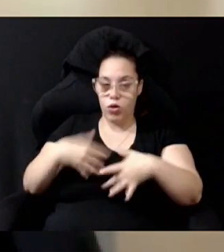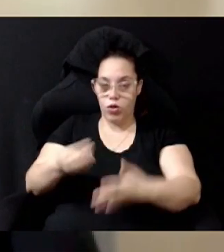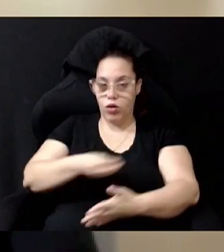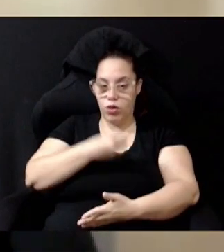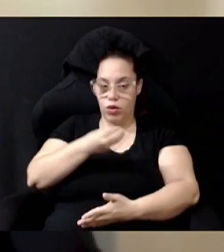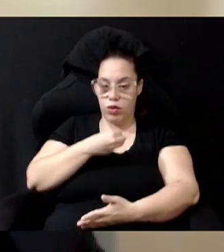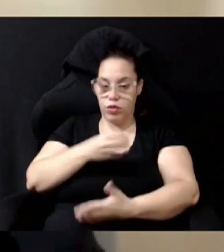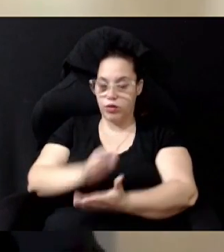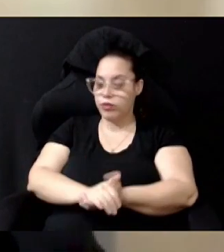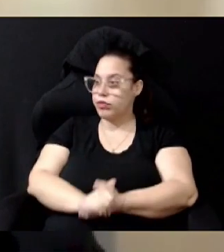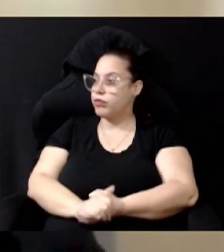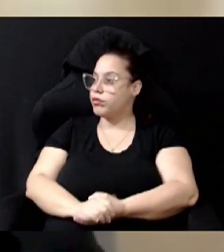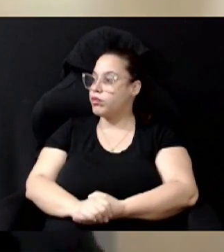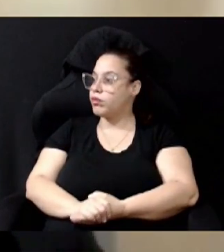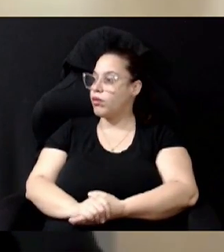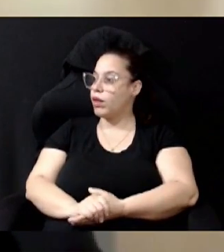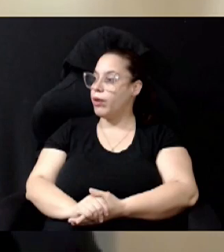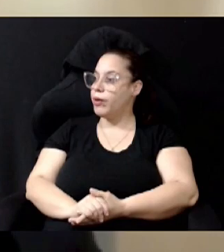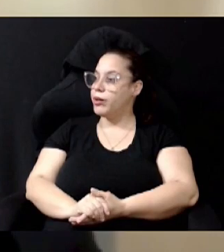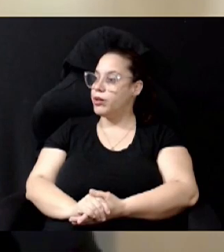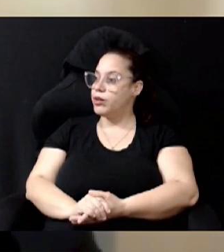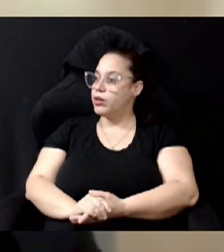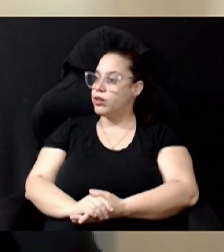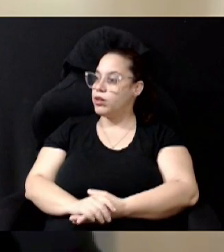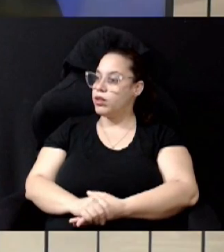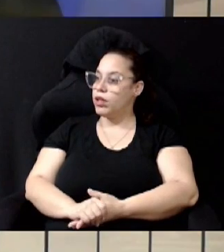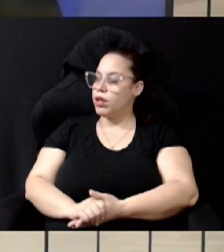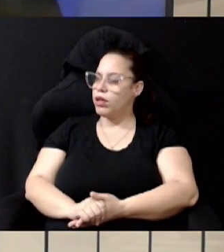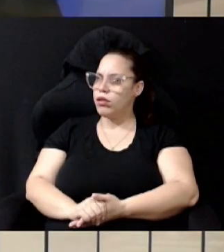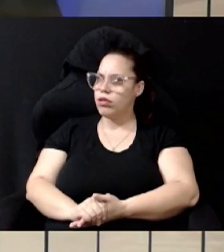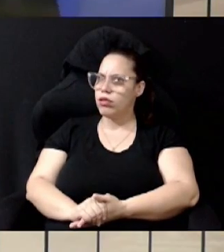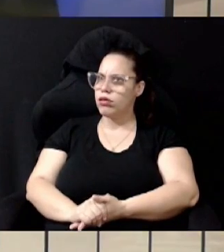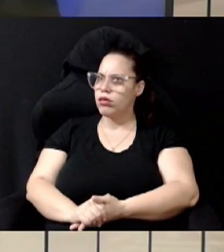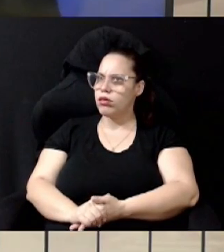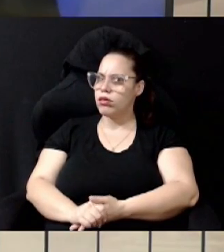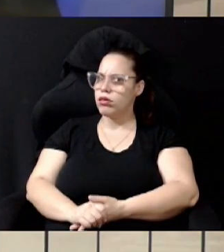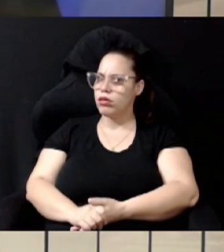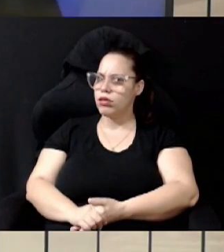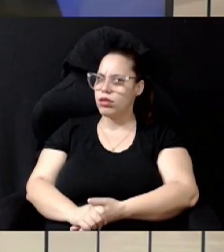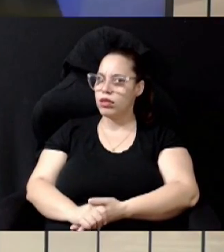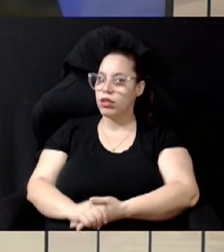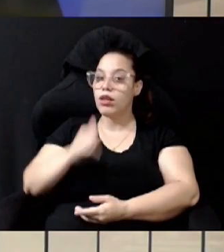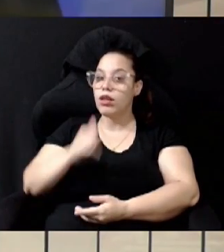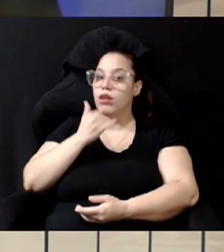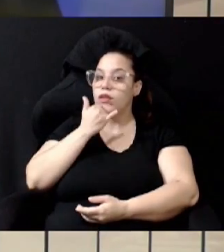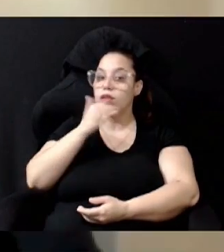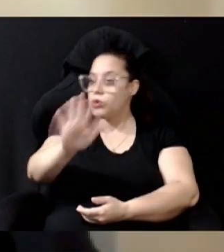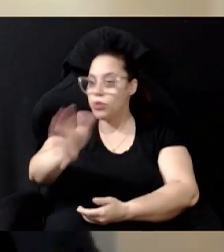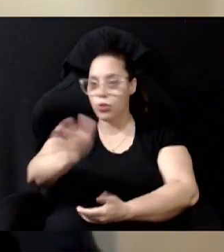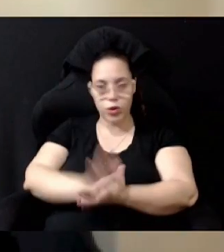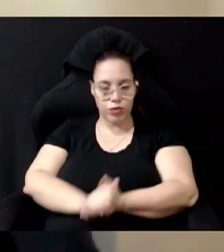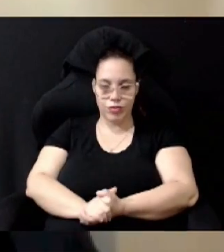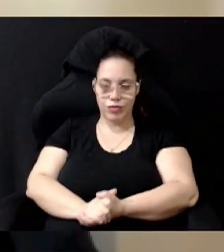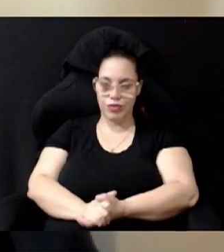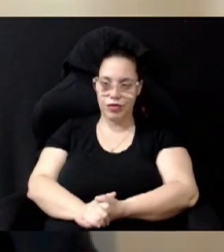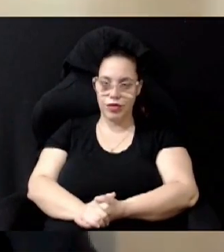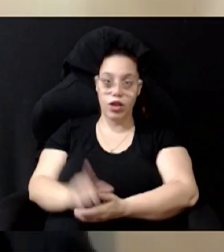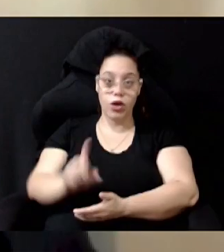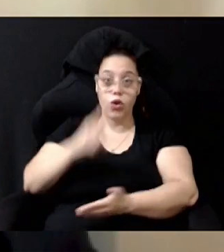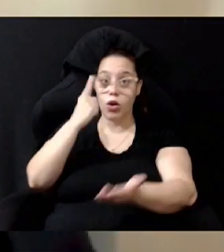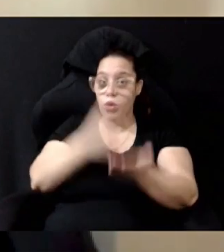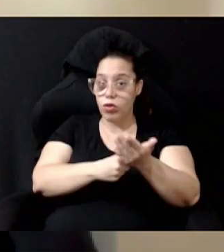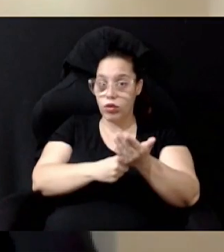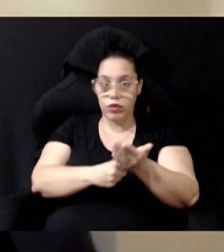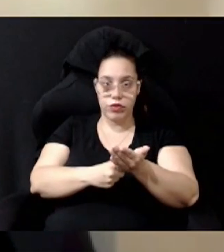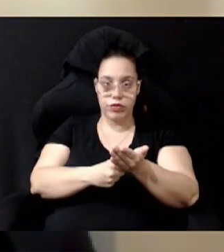população. Então, Disse, que né? não obrigatoriamente, Desculpa, pode continuar, desculpa, doutor. não, que não obrigatoriamente precisa ser somente